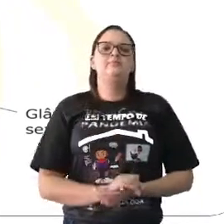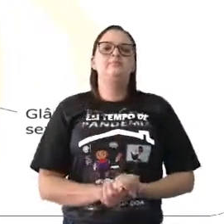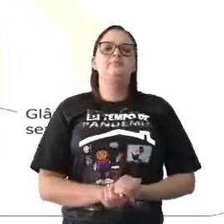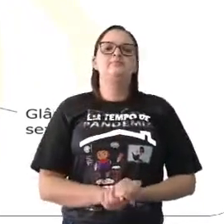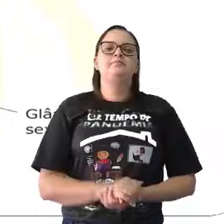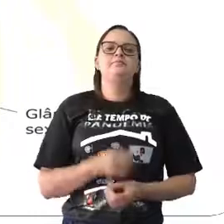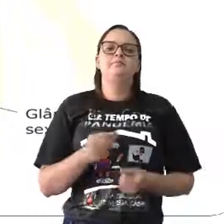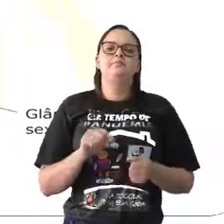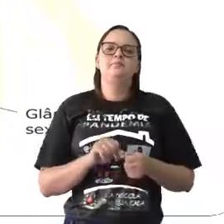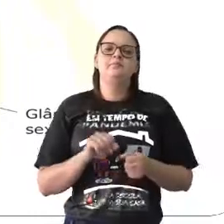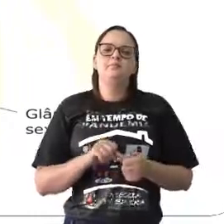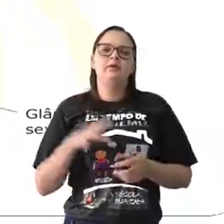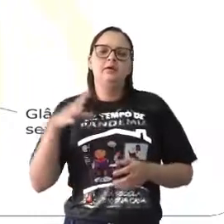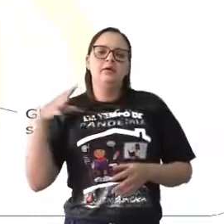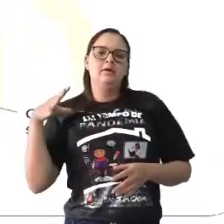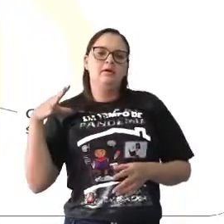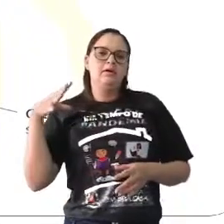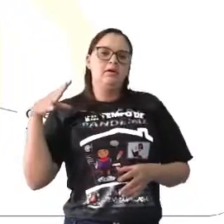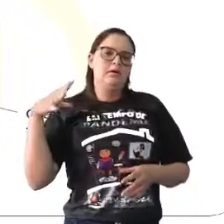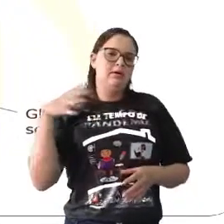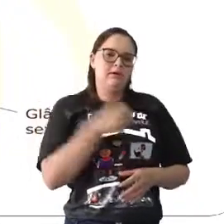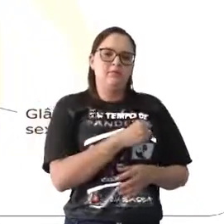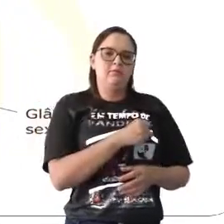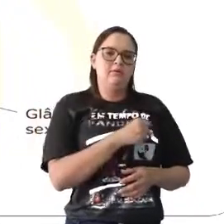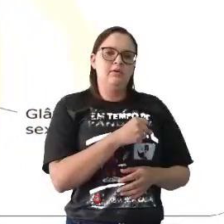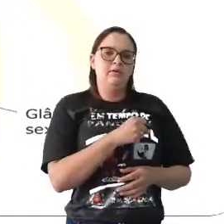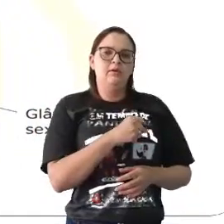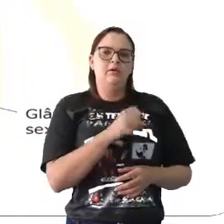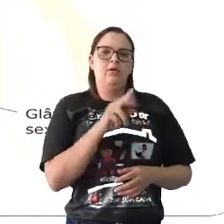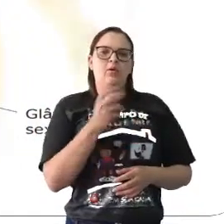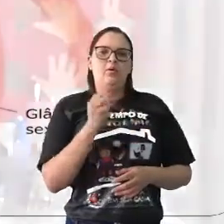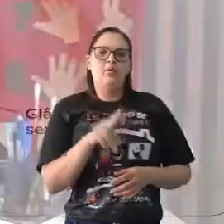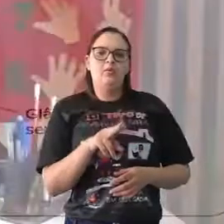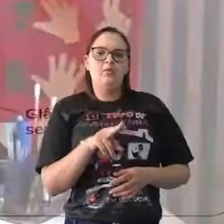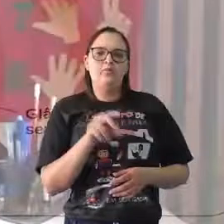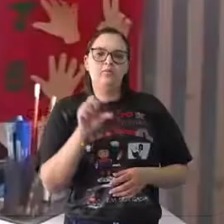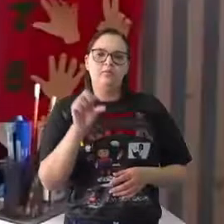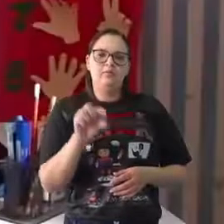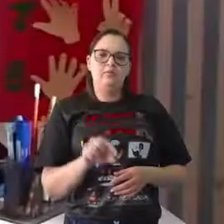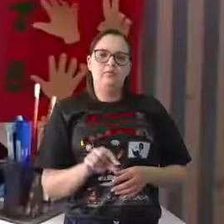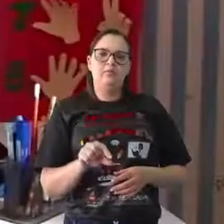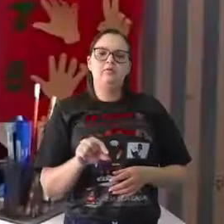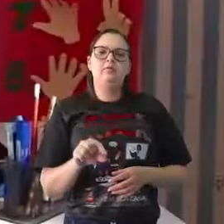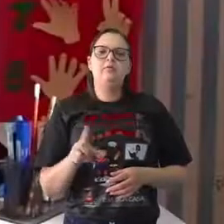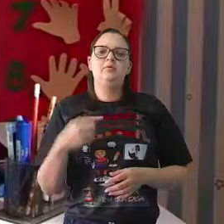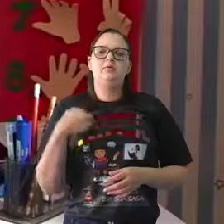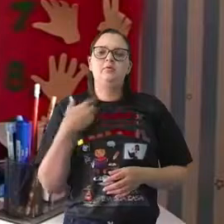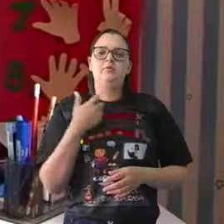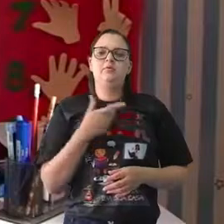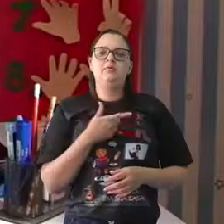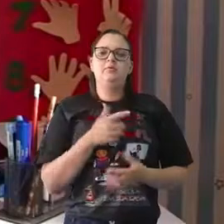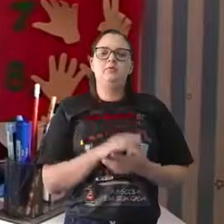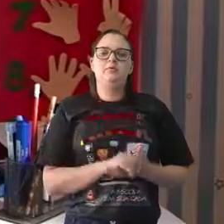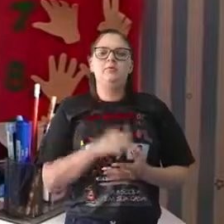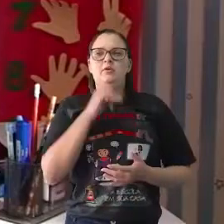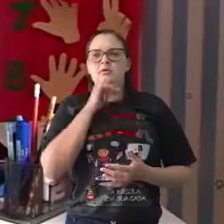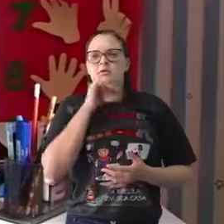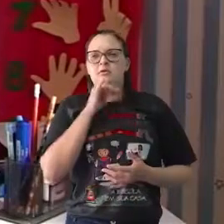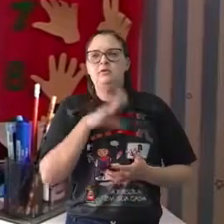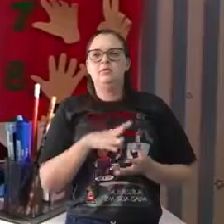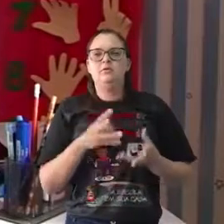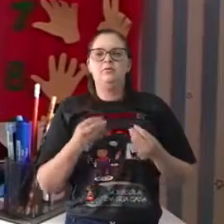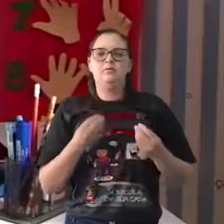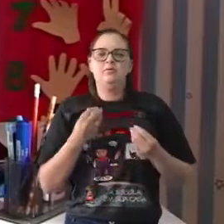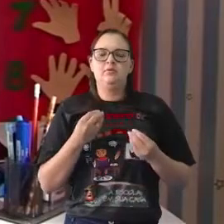estimular a velocidade ou a diminuição do nosso metabolismo, né? Às vezes, quando a gente não consegue emagrecer, passa a ganhar